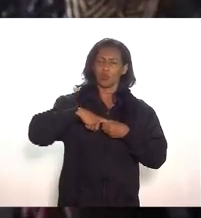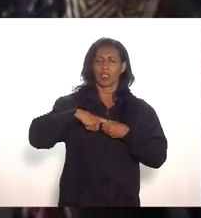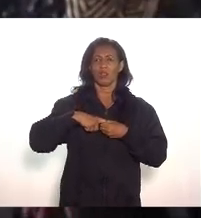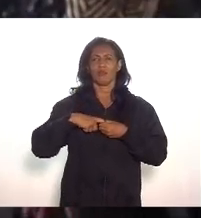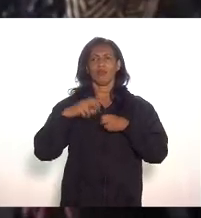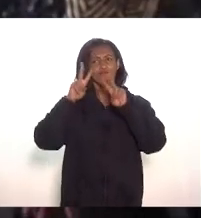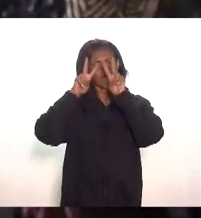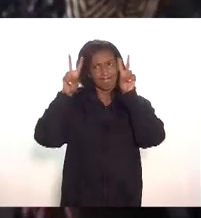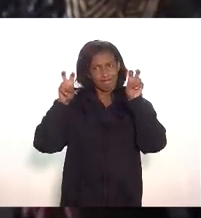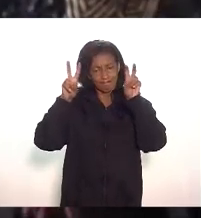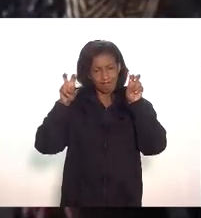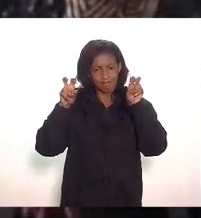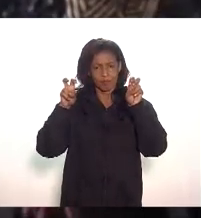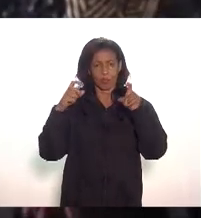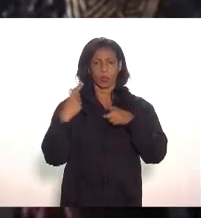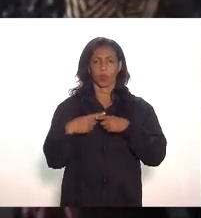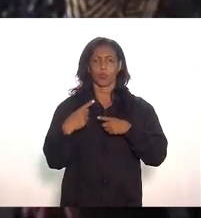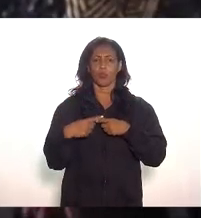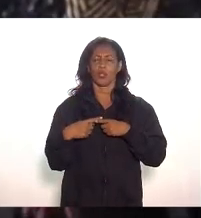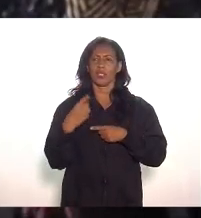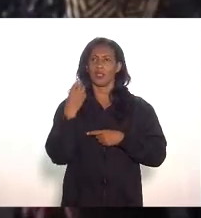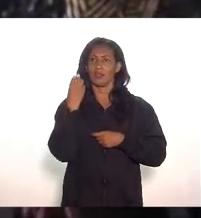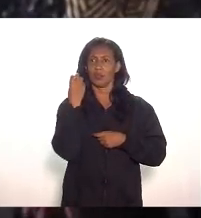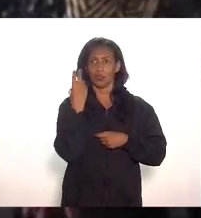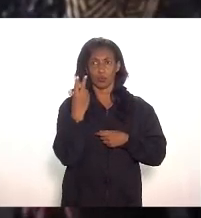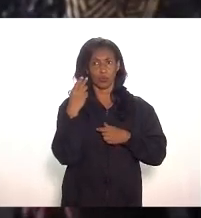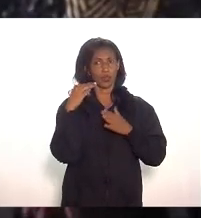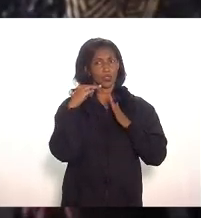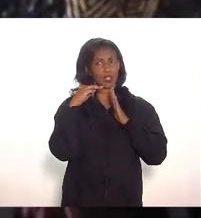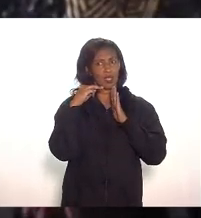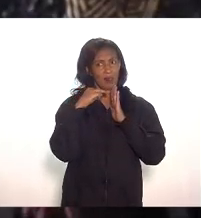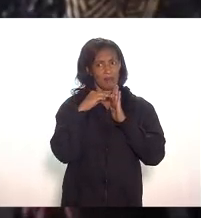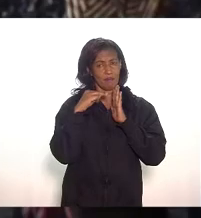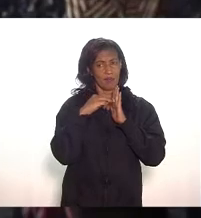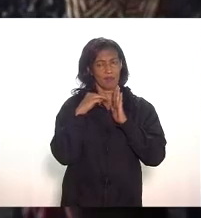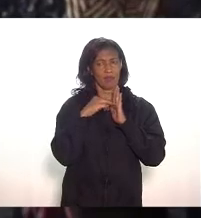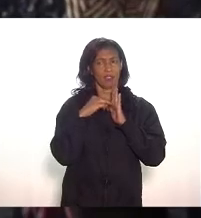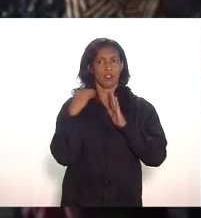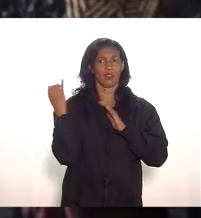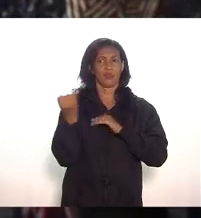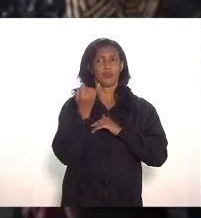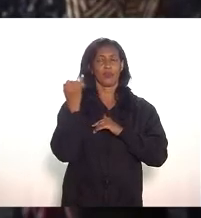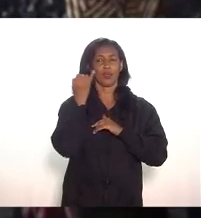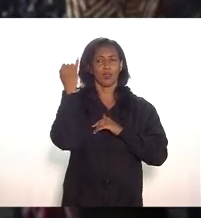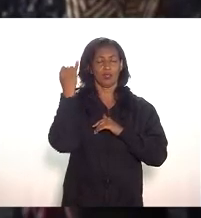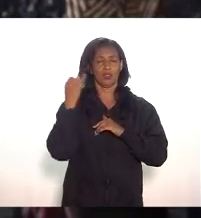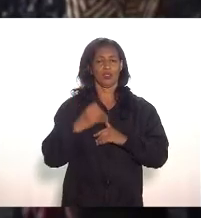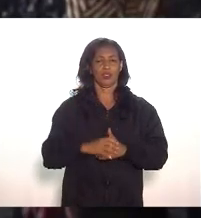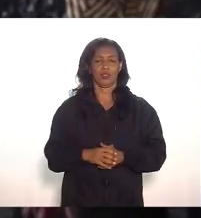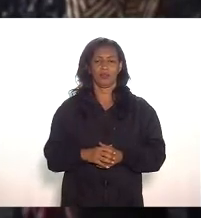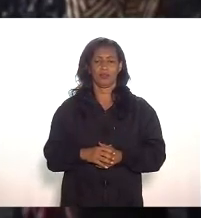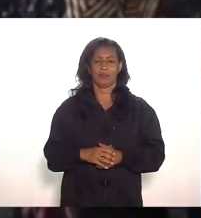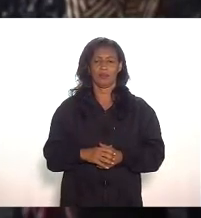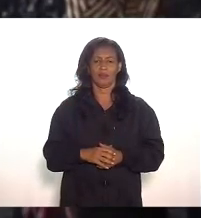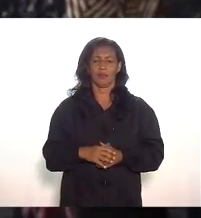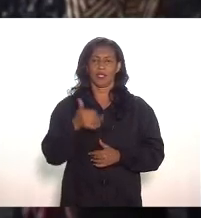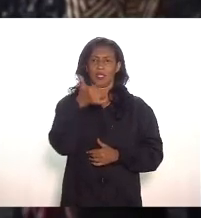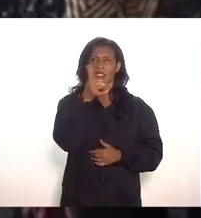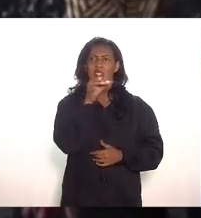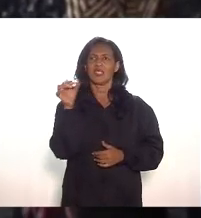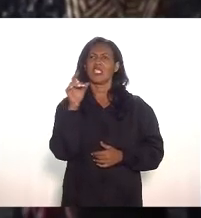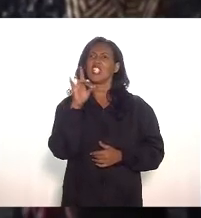da outra, porque teve duas emendas, precisa sanar a questão dessas emendas e começar logo. Como a senhora sabe, tem 100 dias já